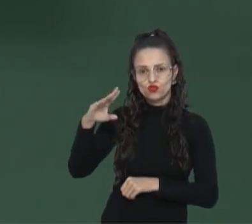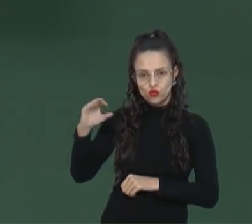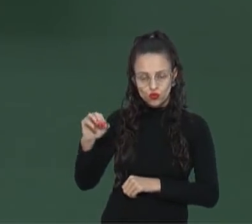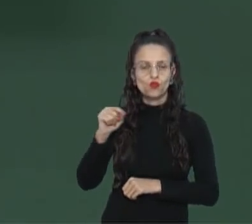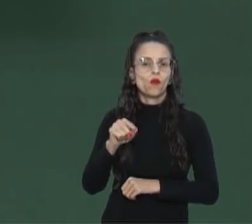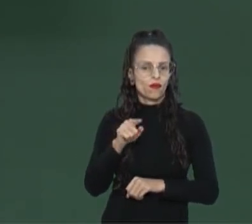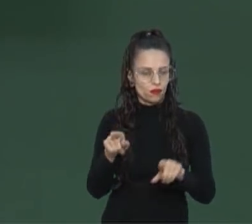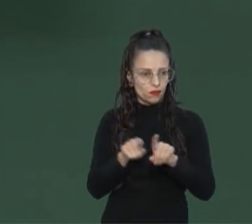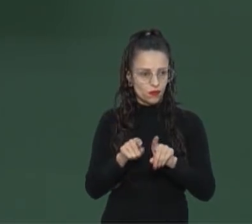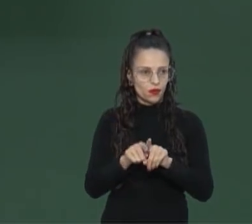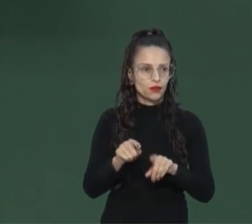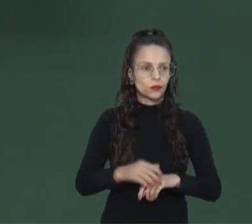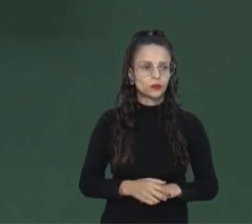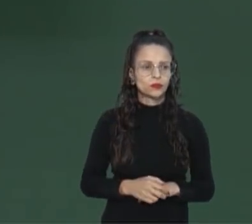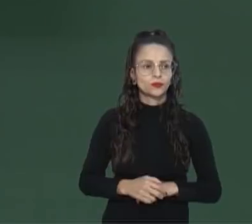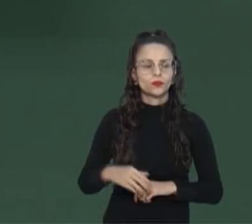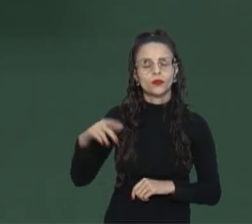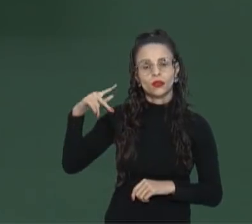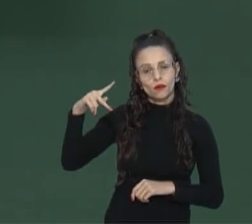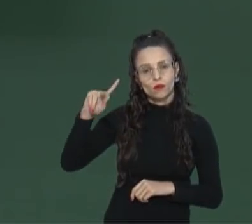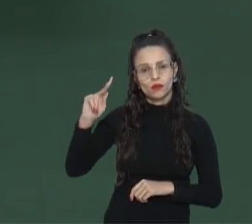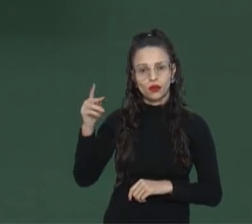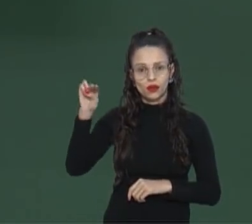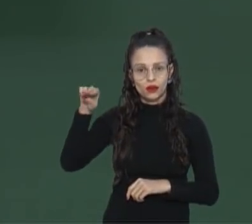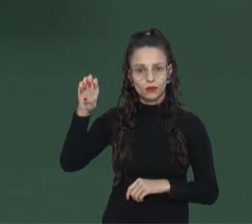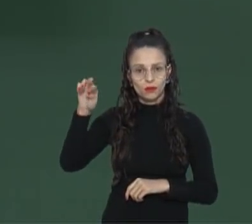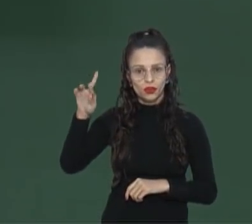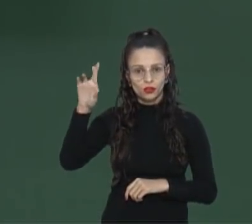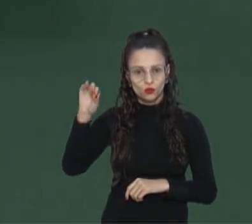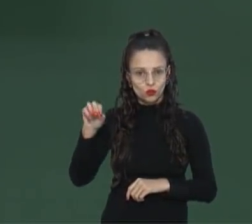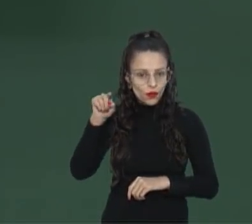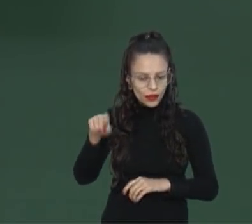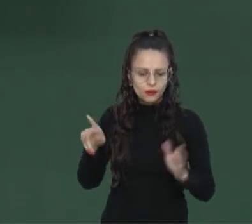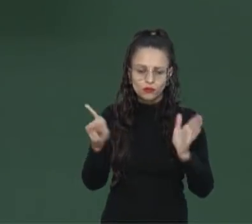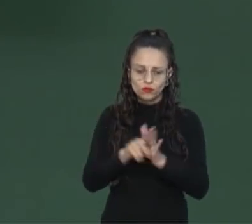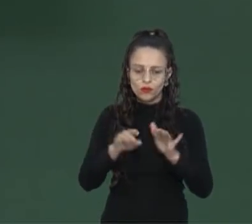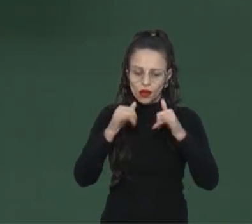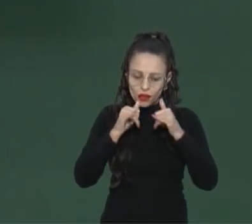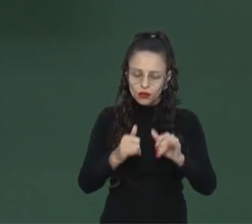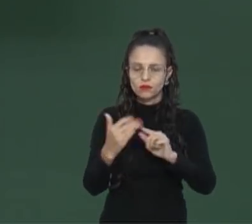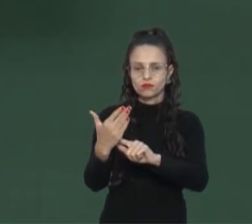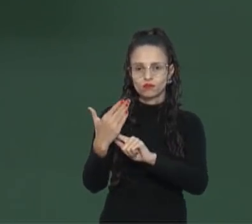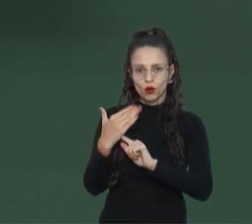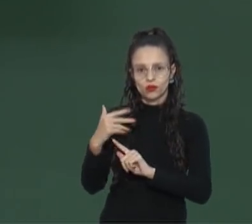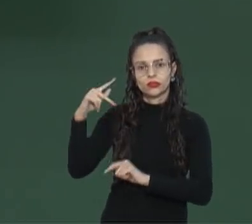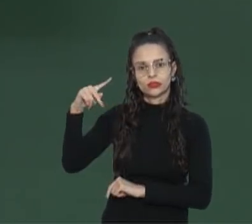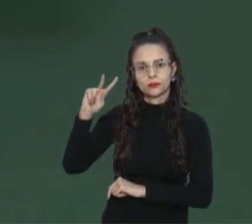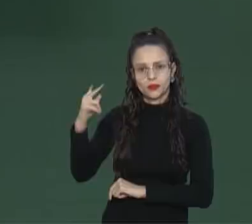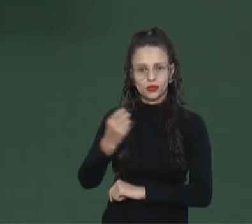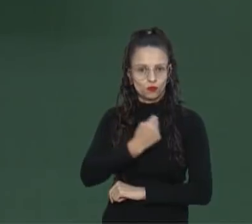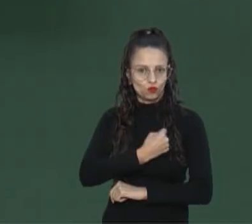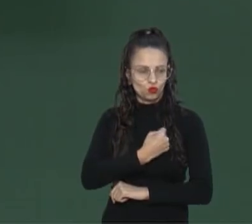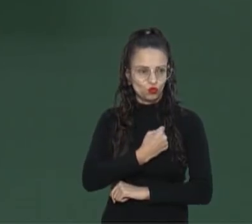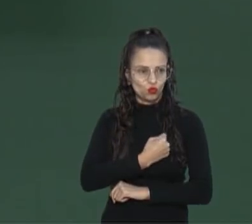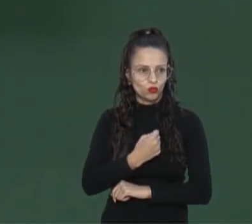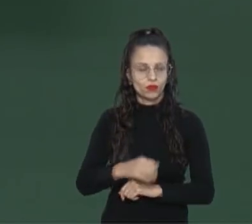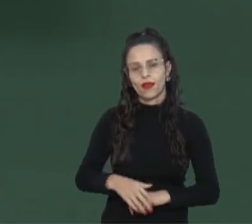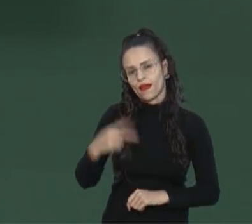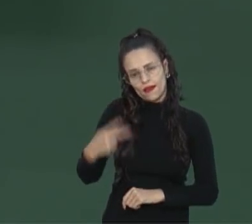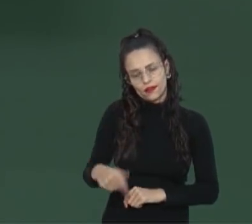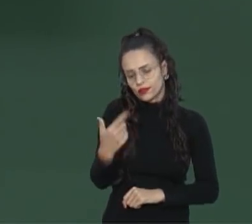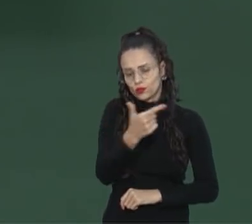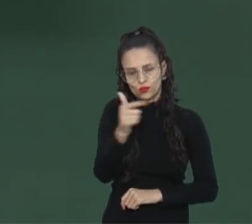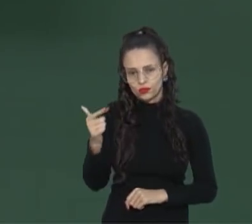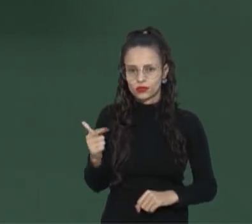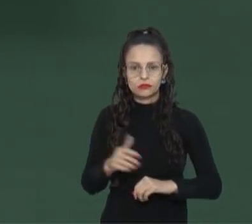antocianina. E o pHmetro, que é um equipamento eletrônico que dá o valor do pH em números, que nós também não temos